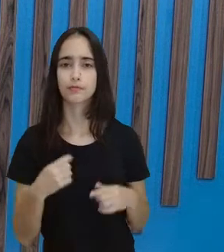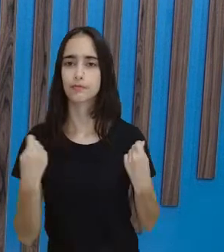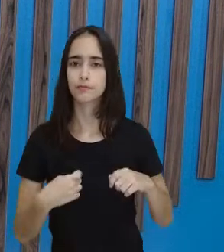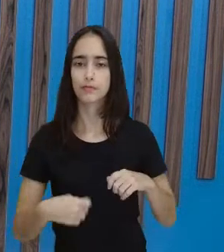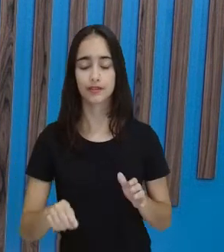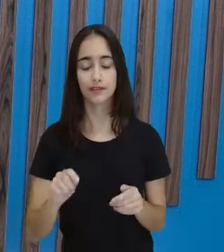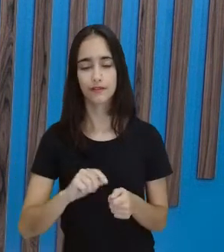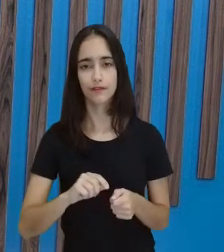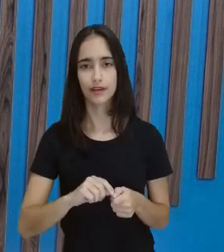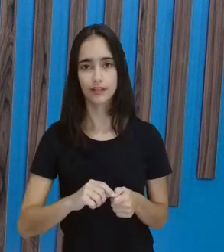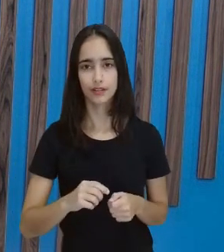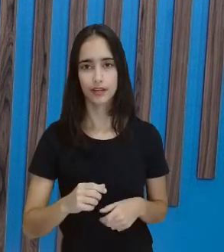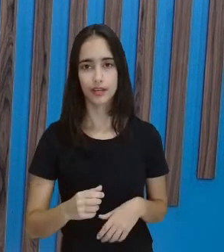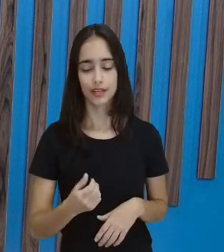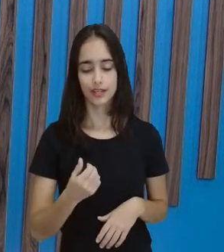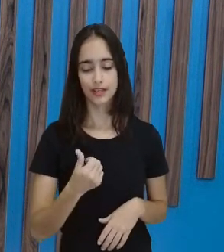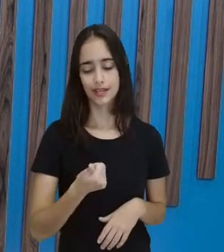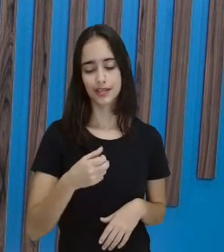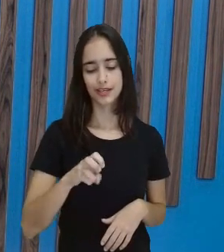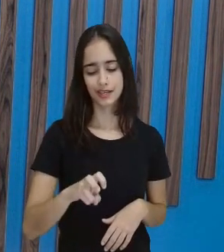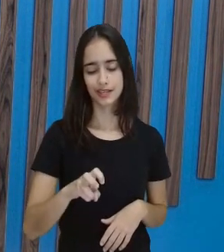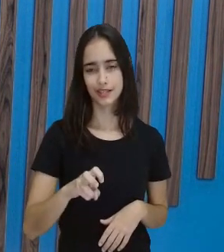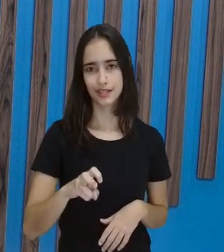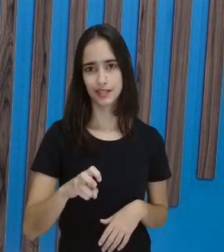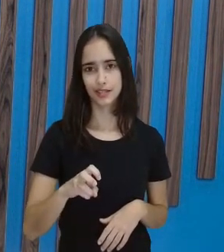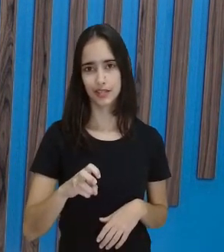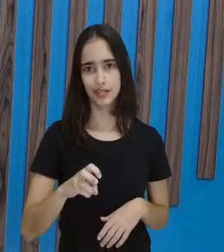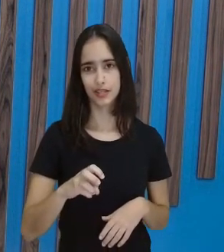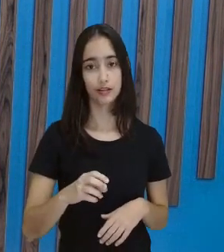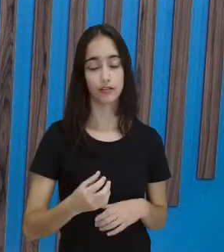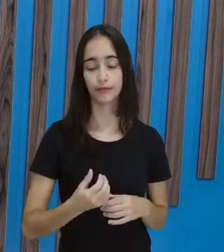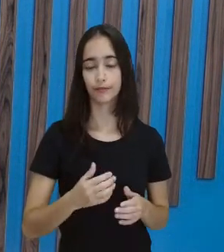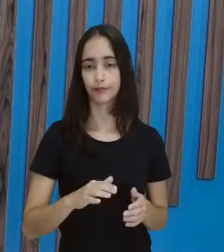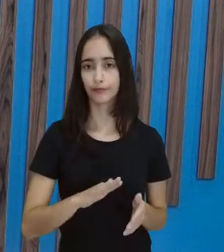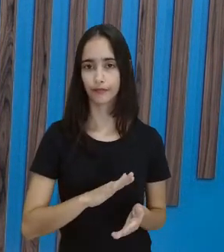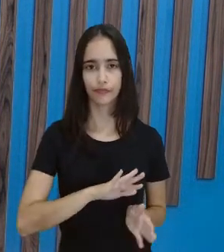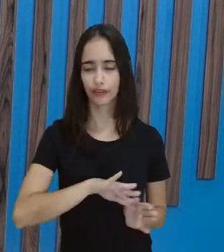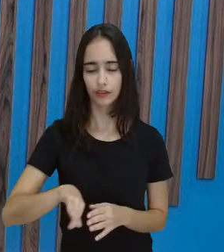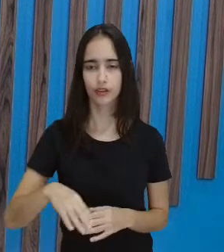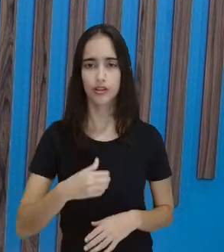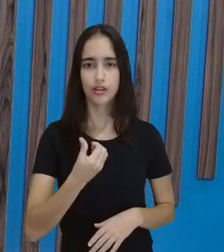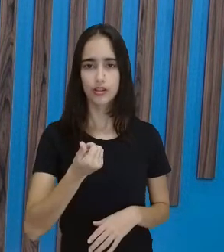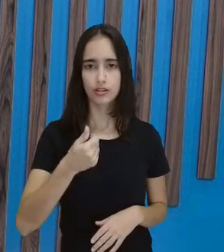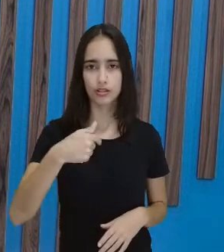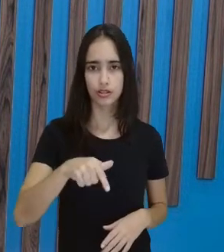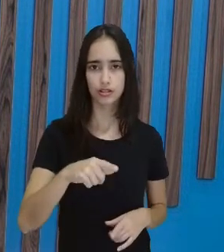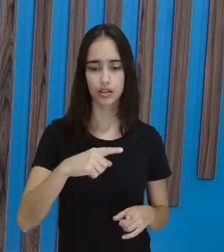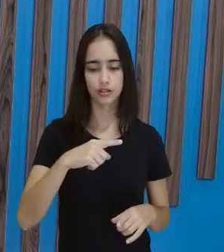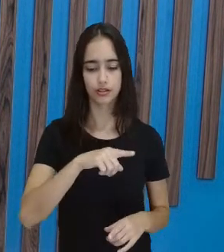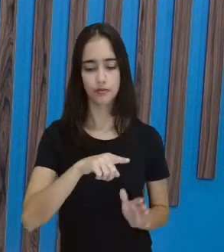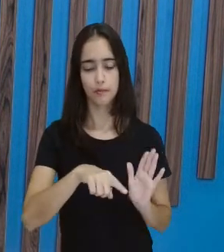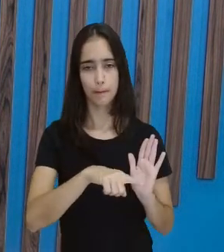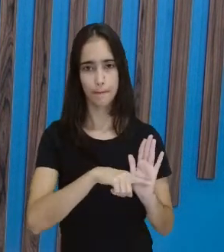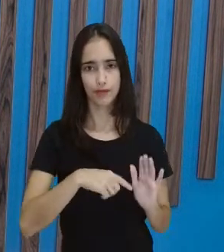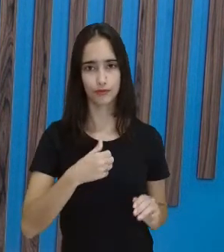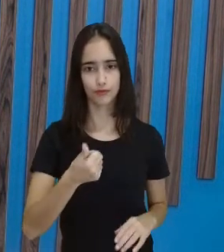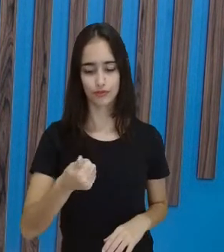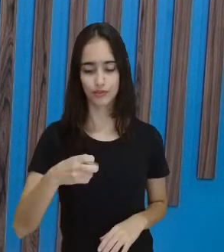fizeram a continha de divisão dessa forma? 15 para 17, aí é o que falta. Então, eu vou ter o